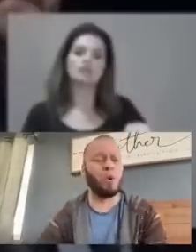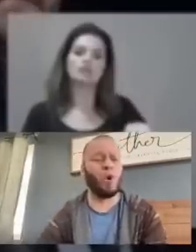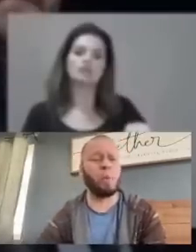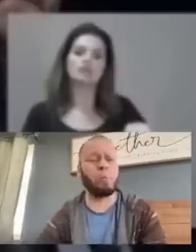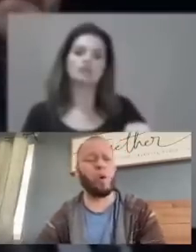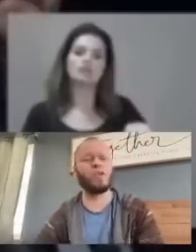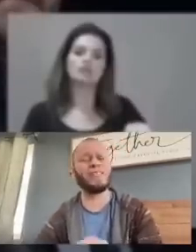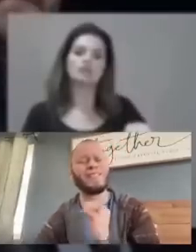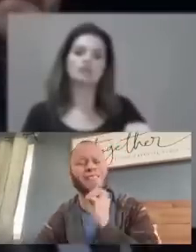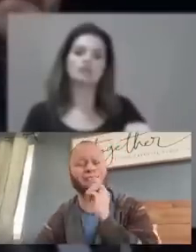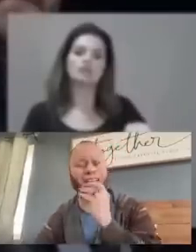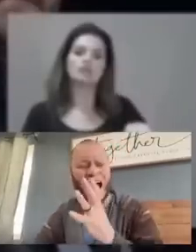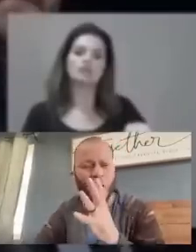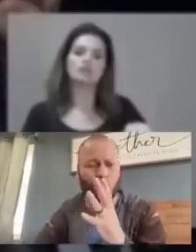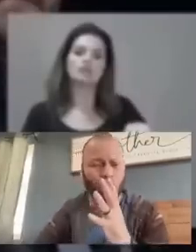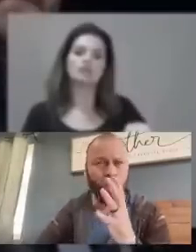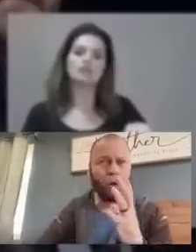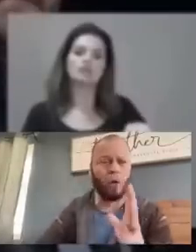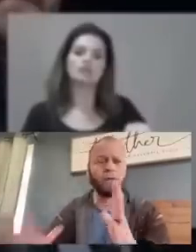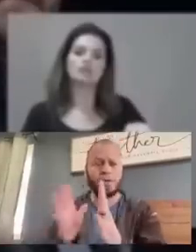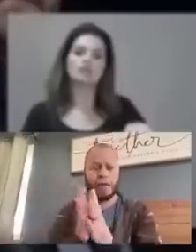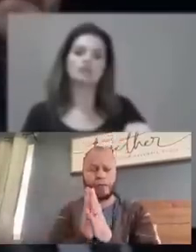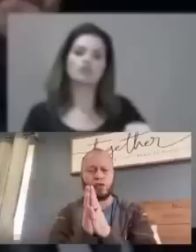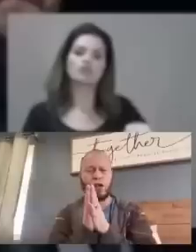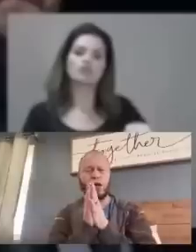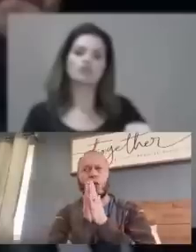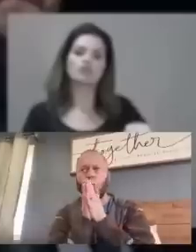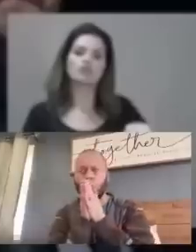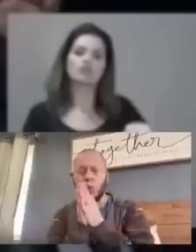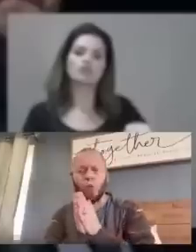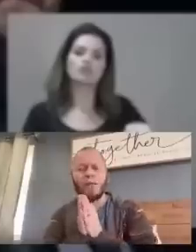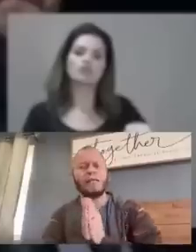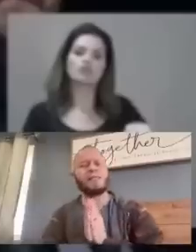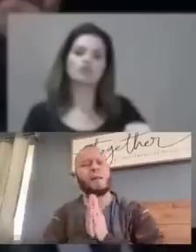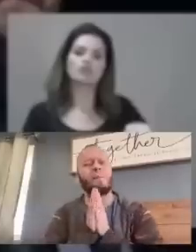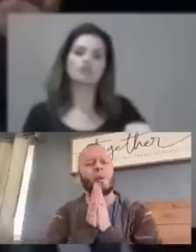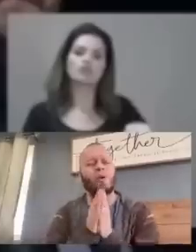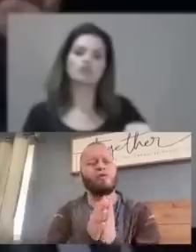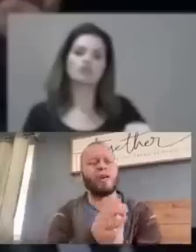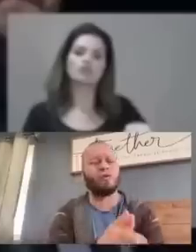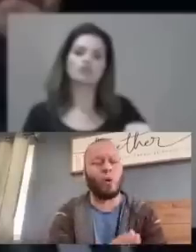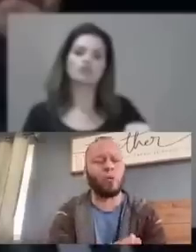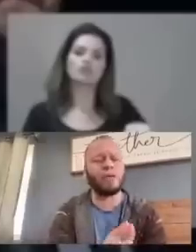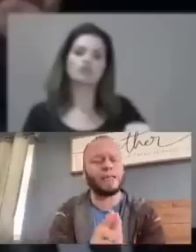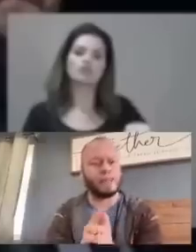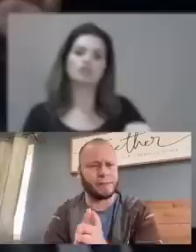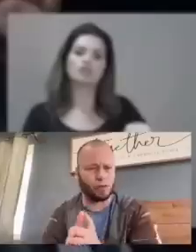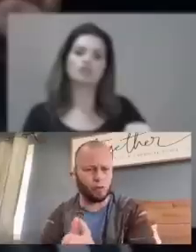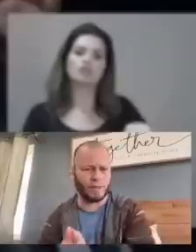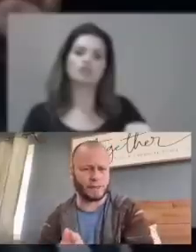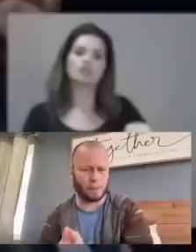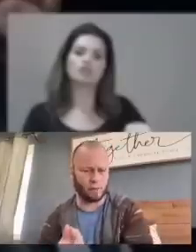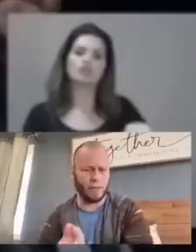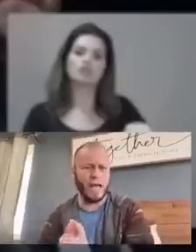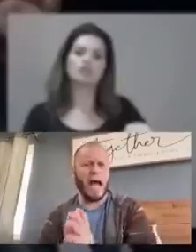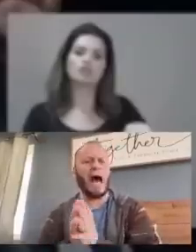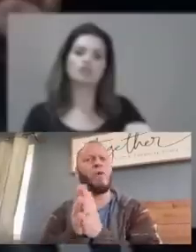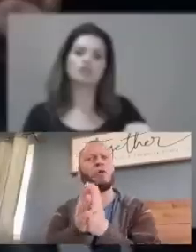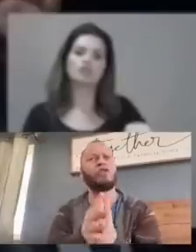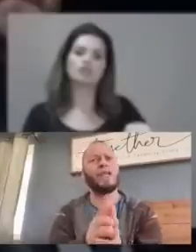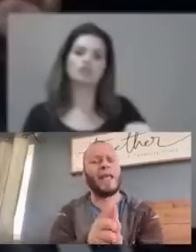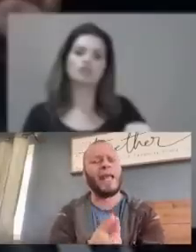isso foi proposital ou seja o Lula se aproveitou dessa situação